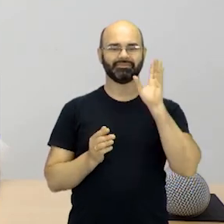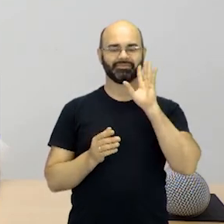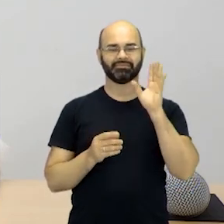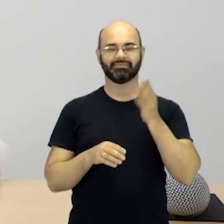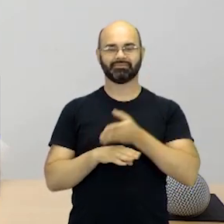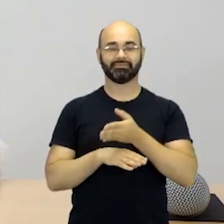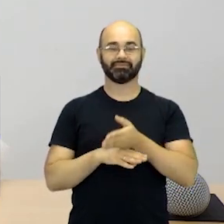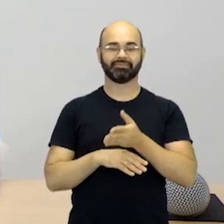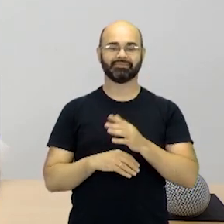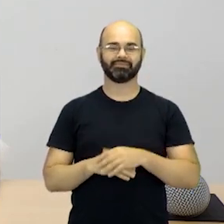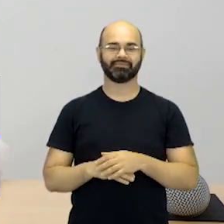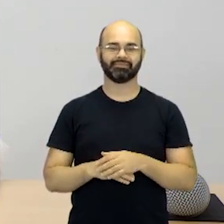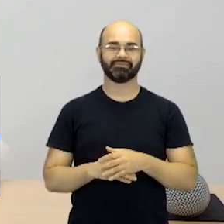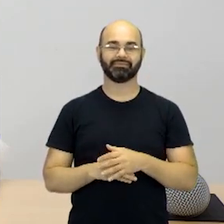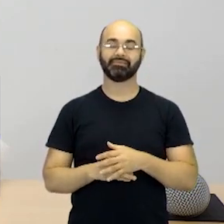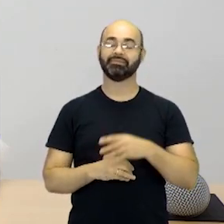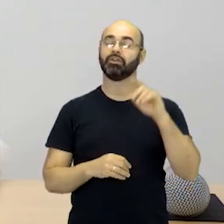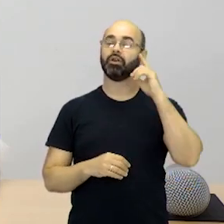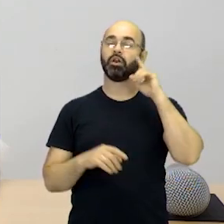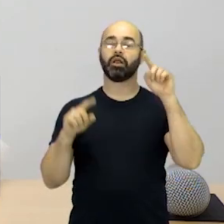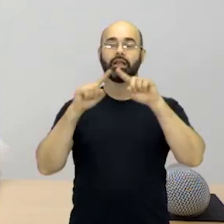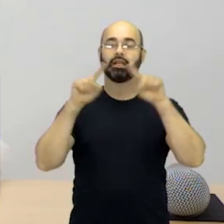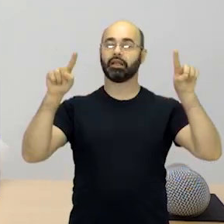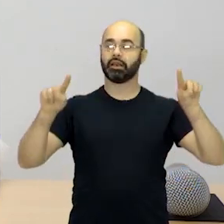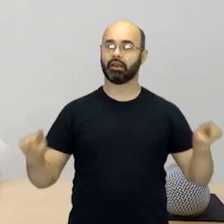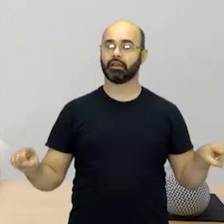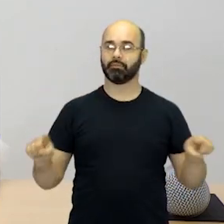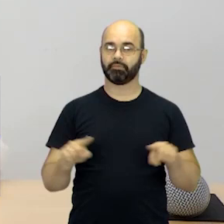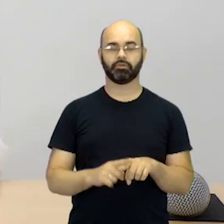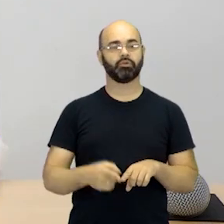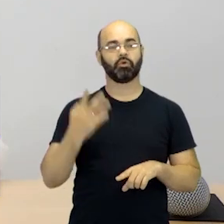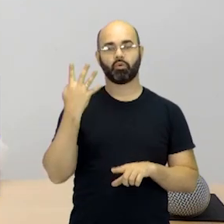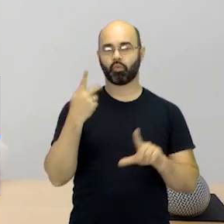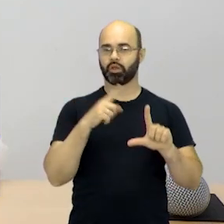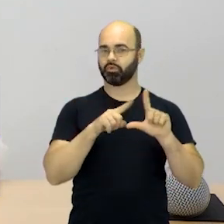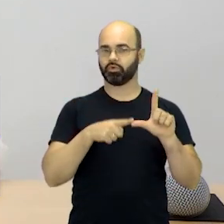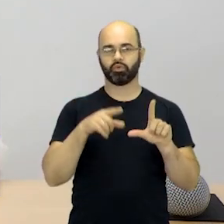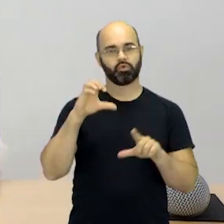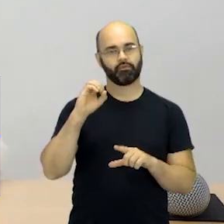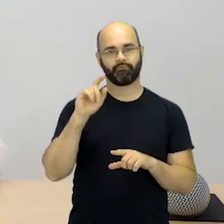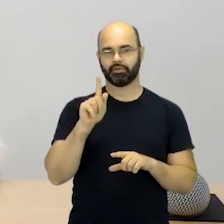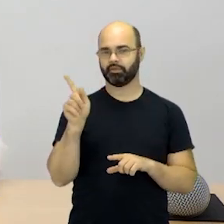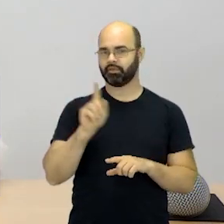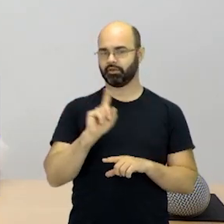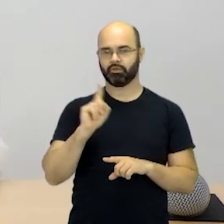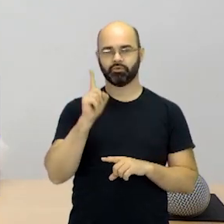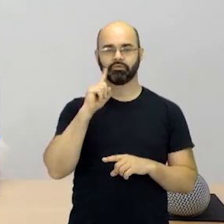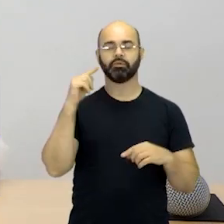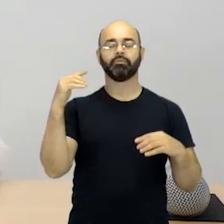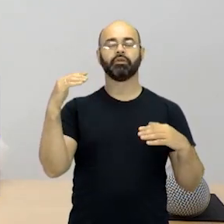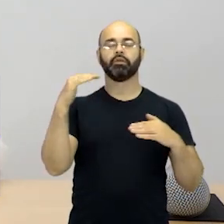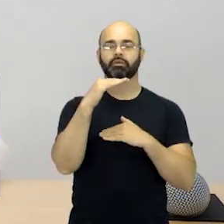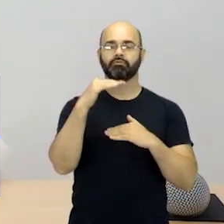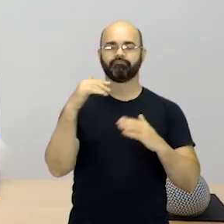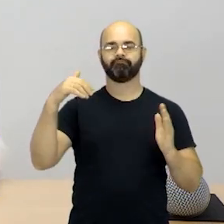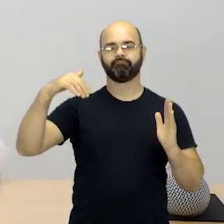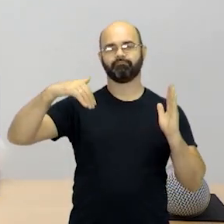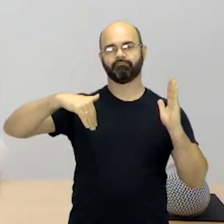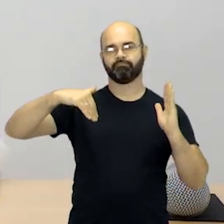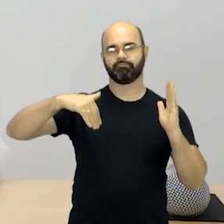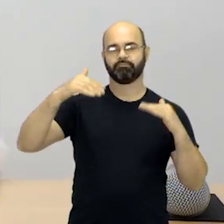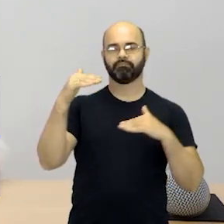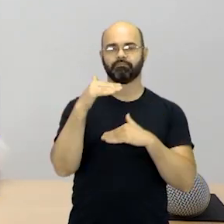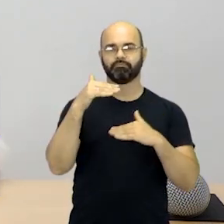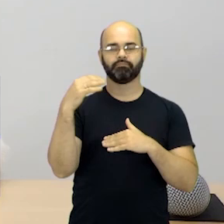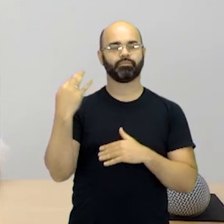fala o seguinte, o trapézio não tem 4 ângulos de 90 graus, além de não ser paralelogramo. Exatamente. Todo errado aí. Não é